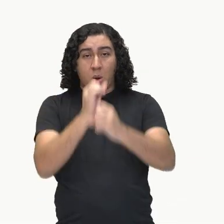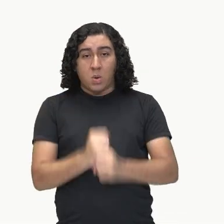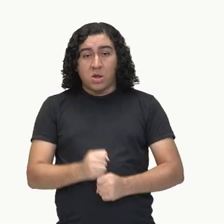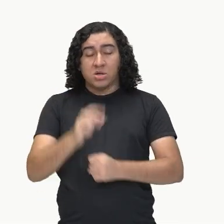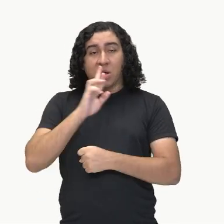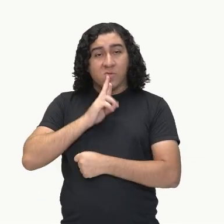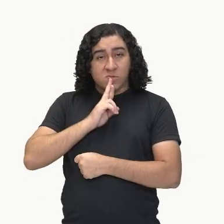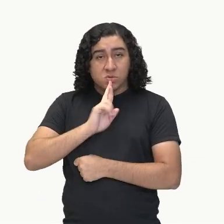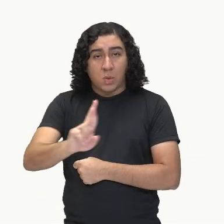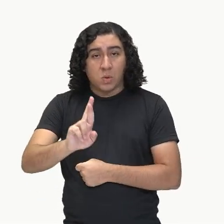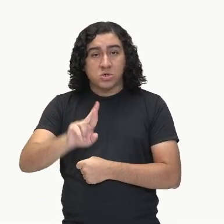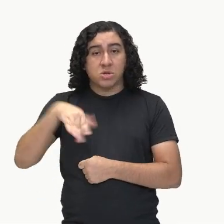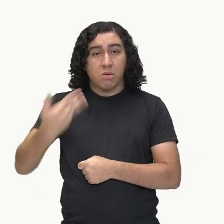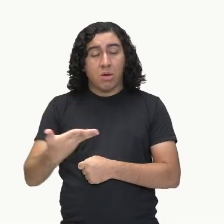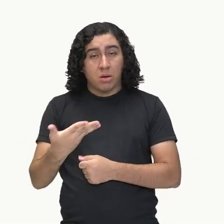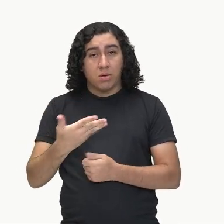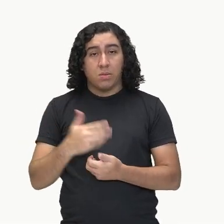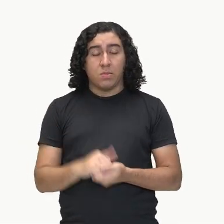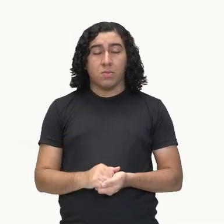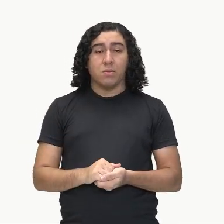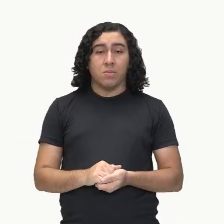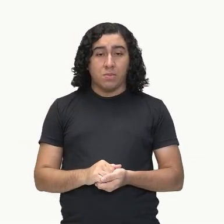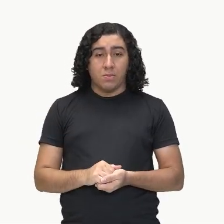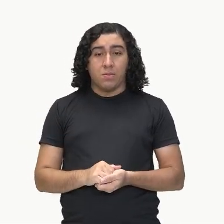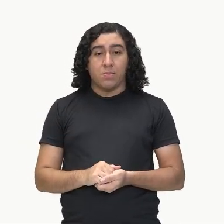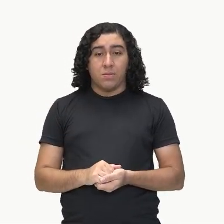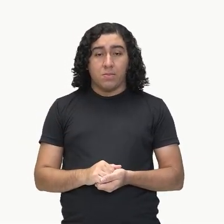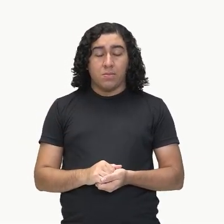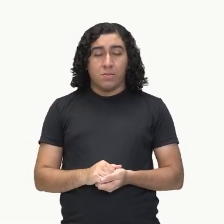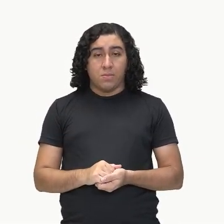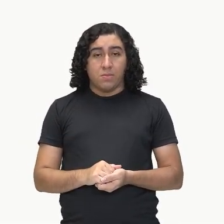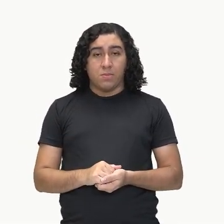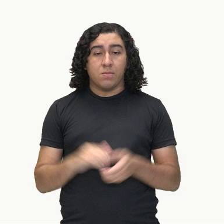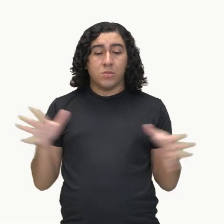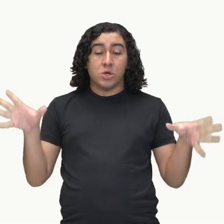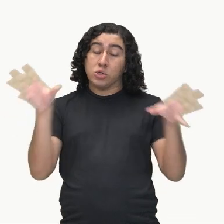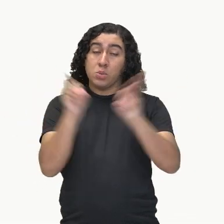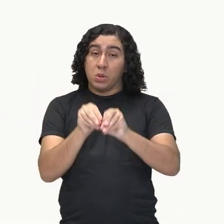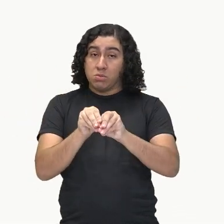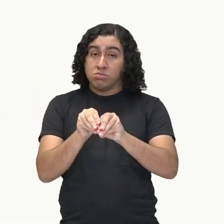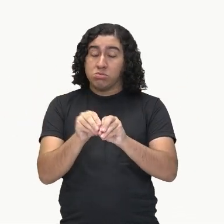você visualiza aí se resumiu, não é? Foi